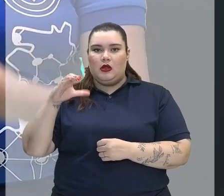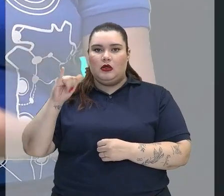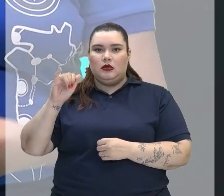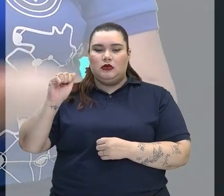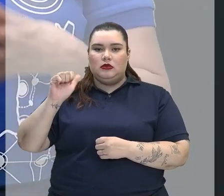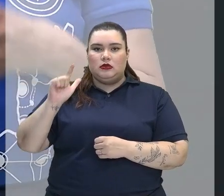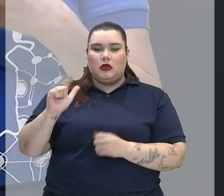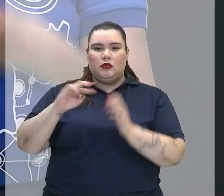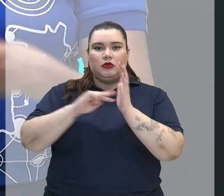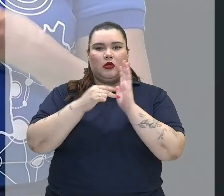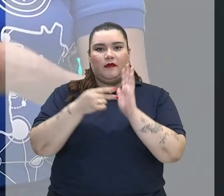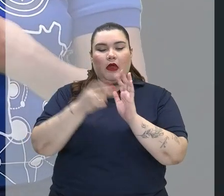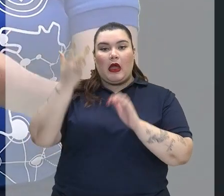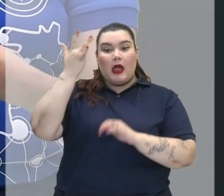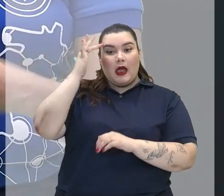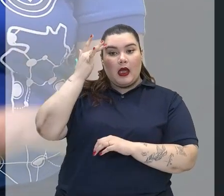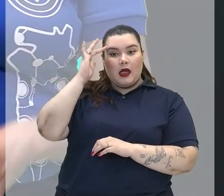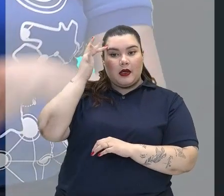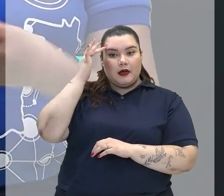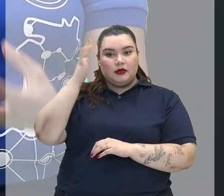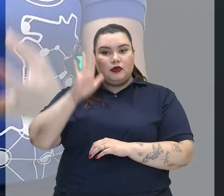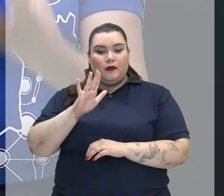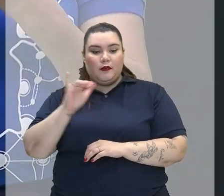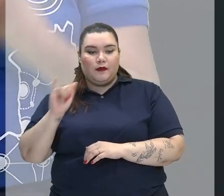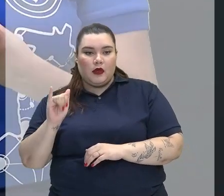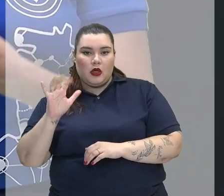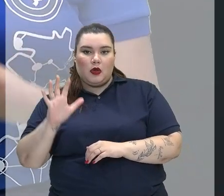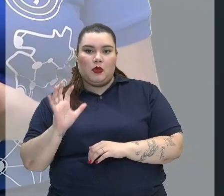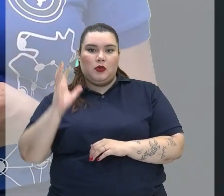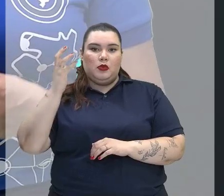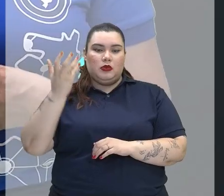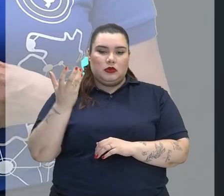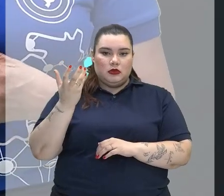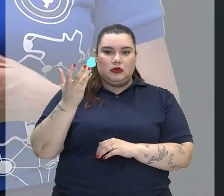achar, né, que vai acontecer, né, ou